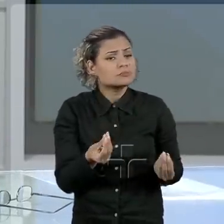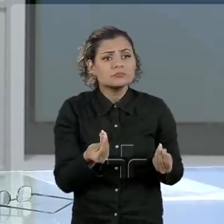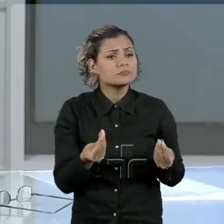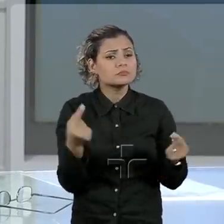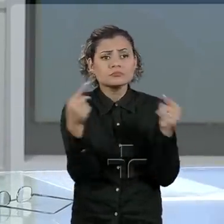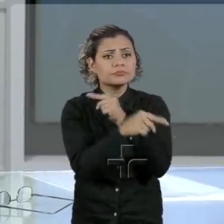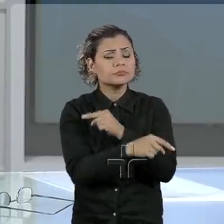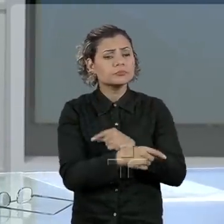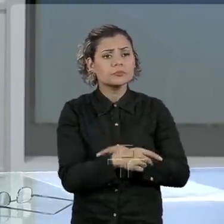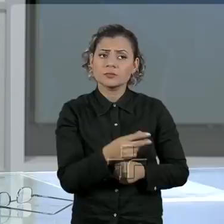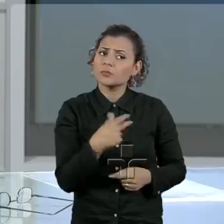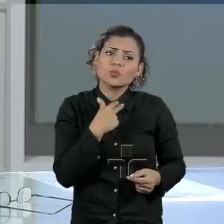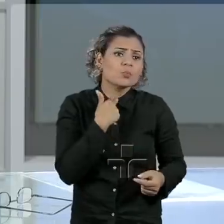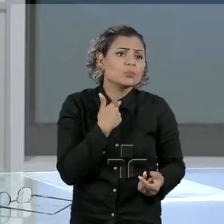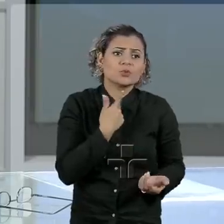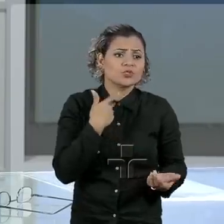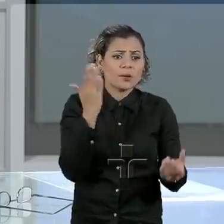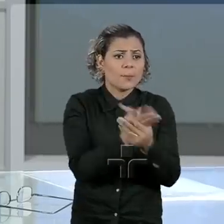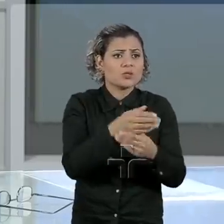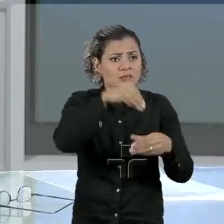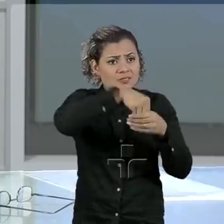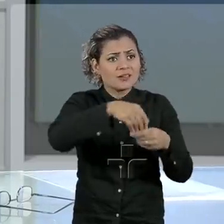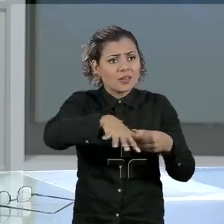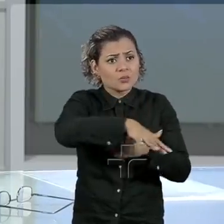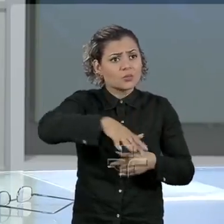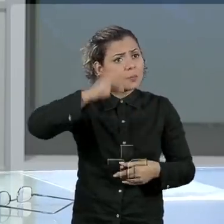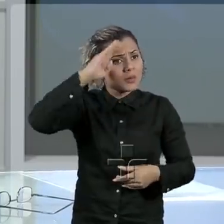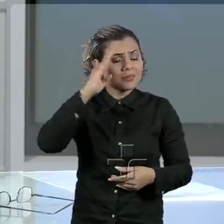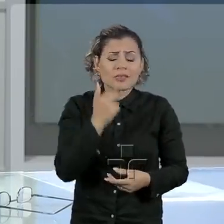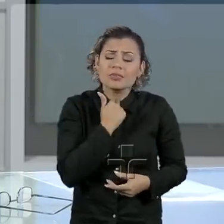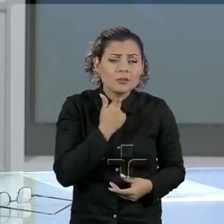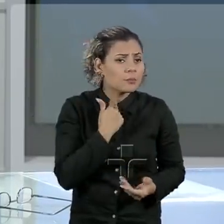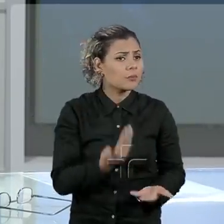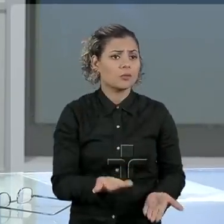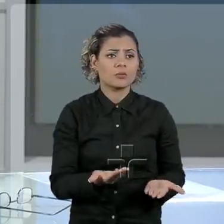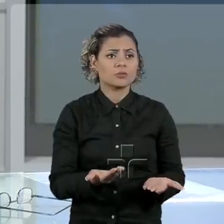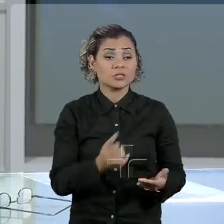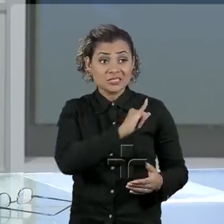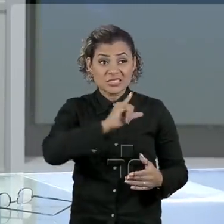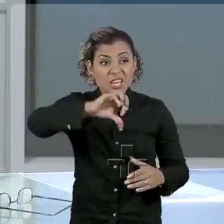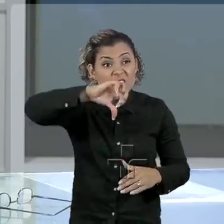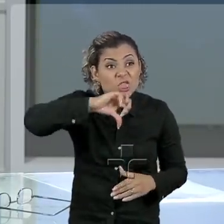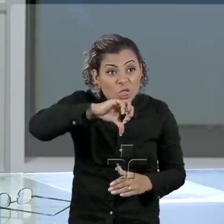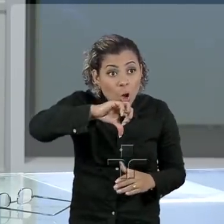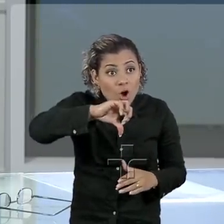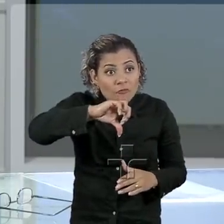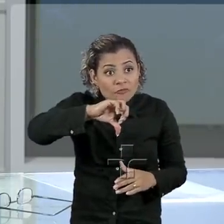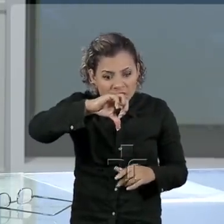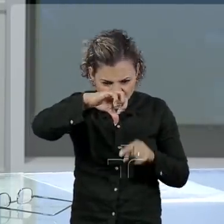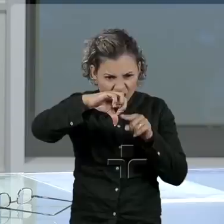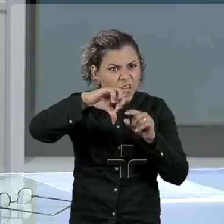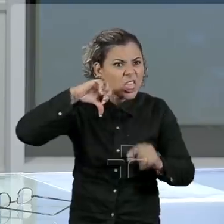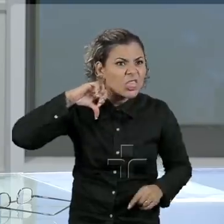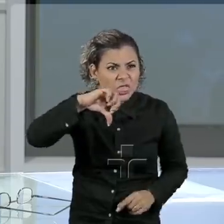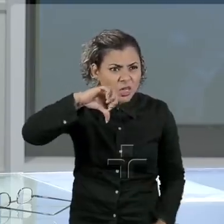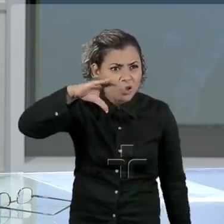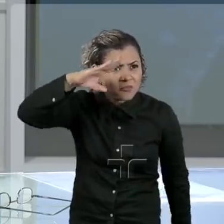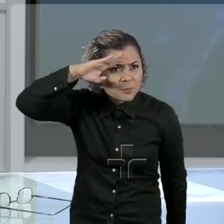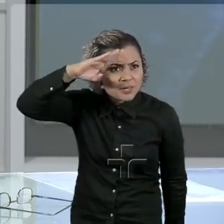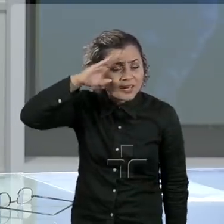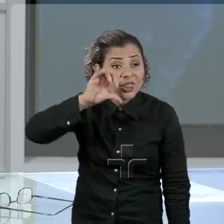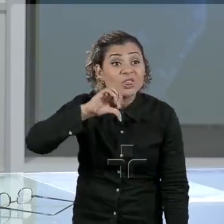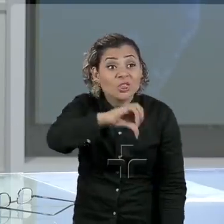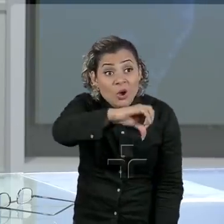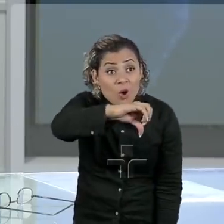não devia estar lá. Segundo, nem estando lá, se são 9 não era só uns recos lá,